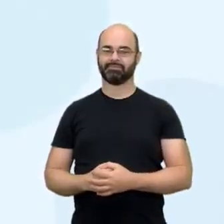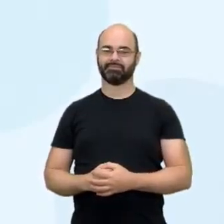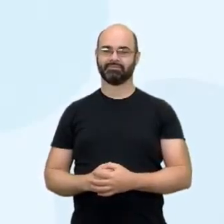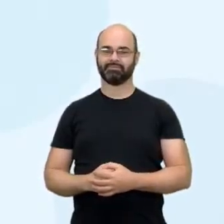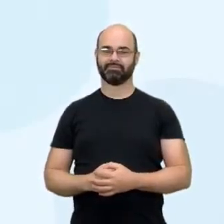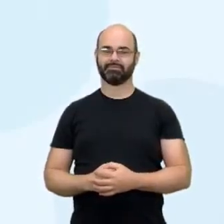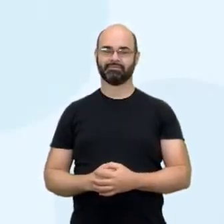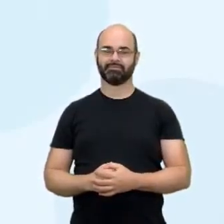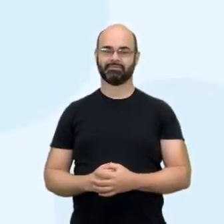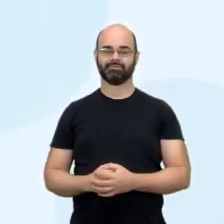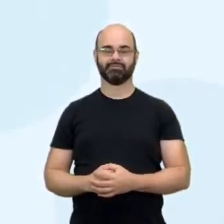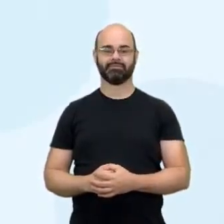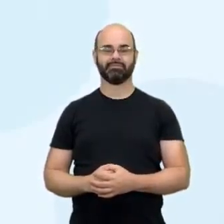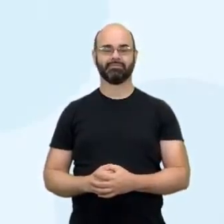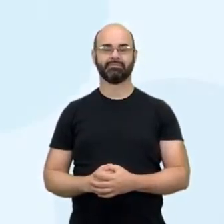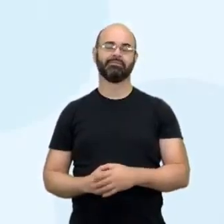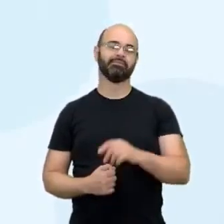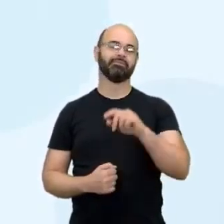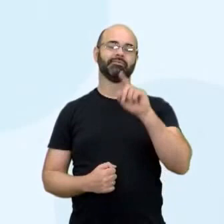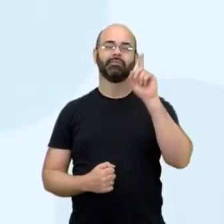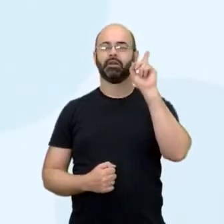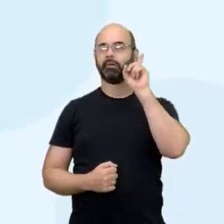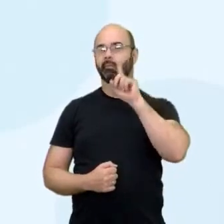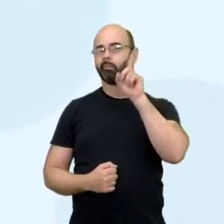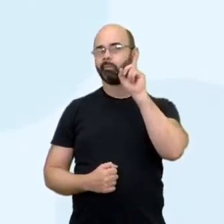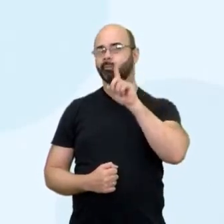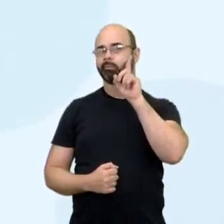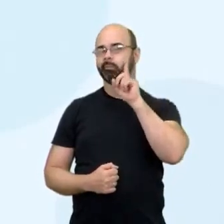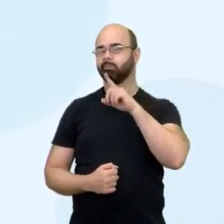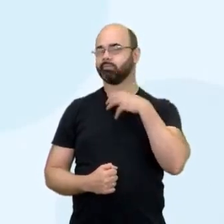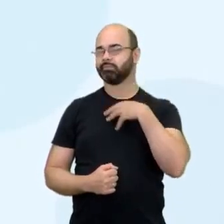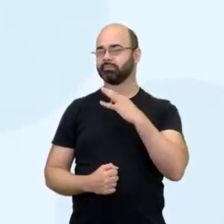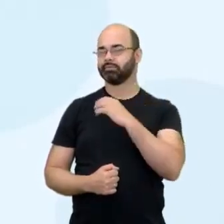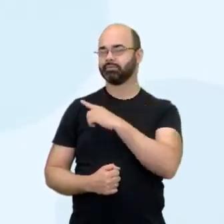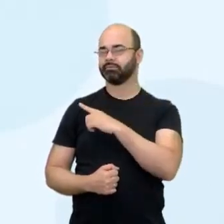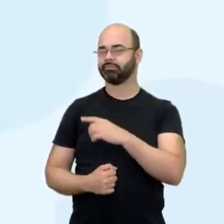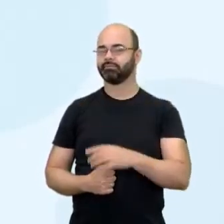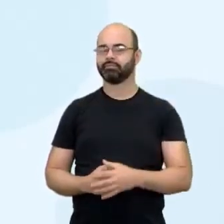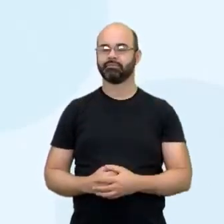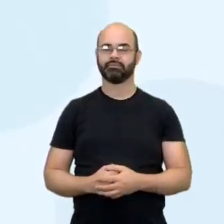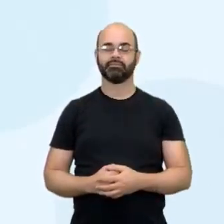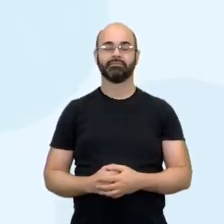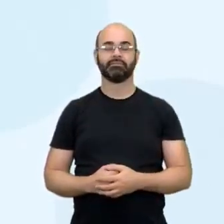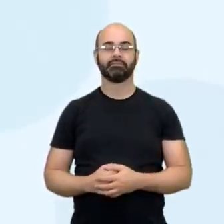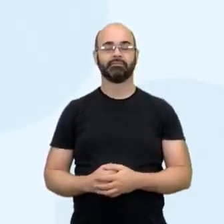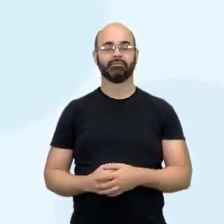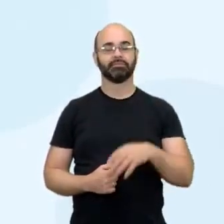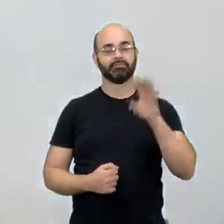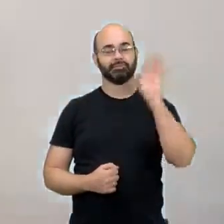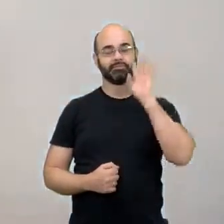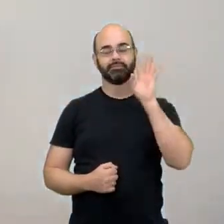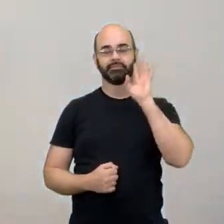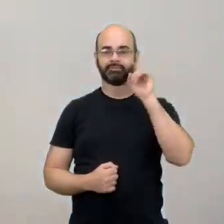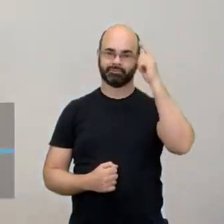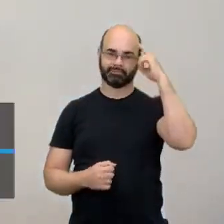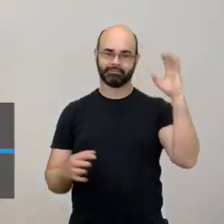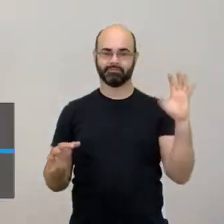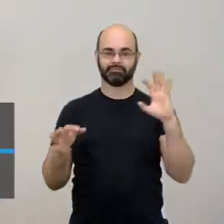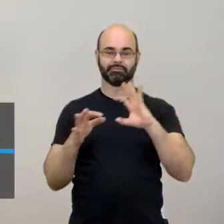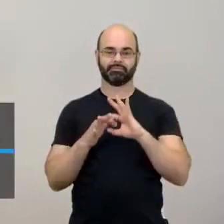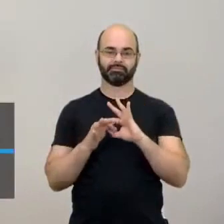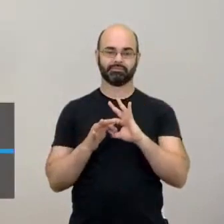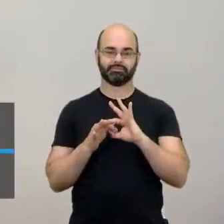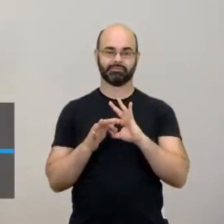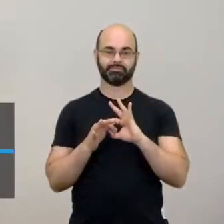mundo anglo-saxão, provavelmente Estados Unidos. É legal a gente fazer uma associação, mas para isso veio